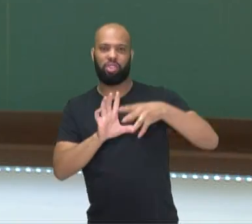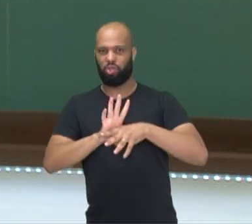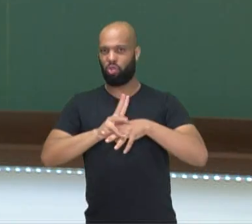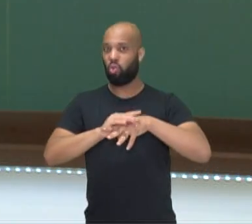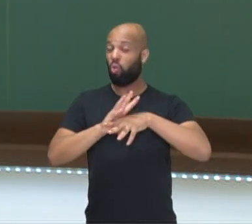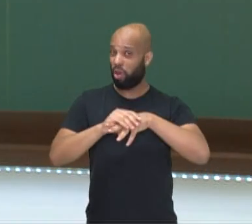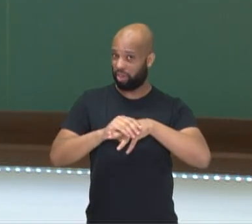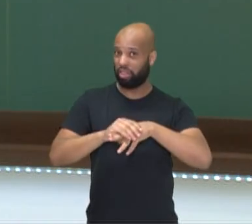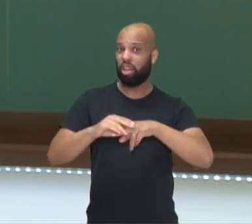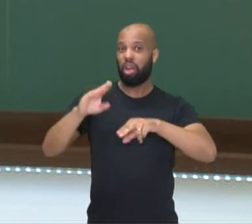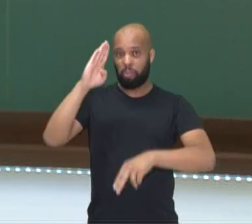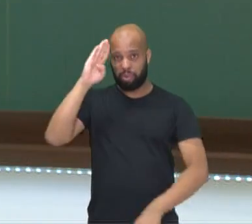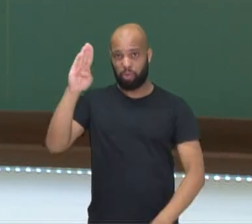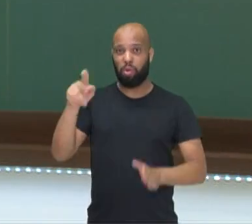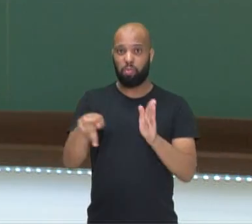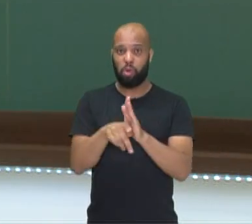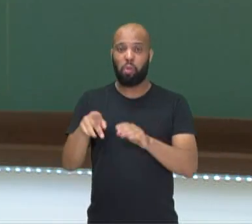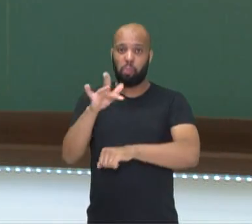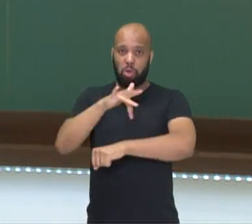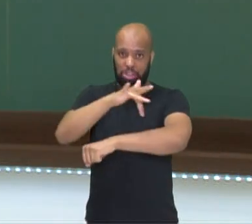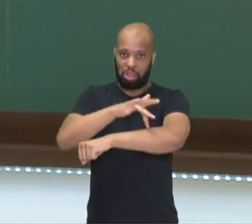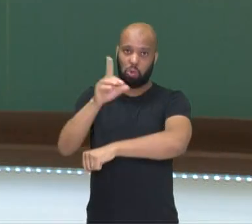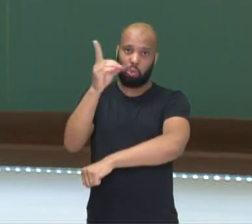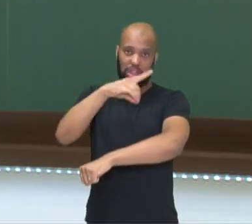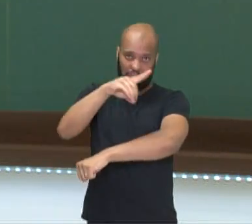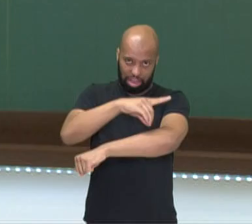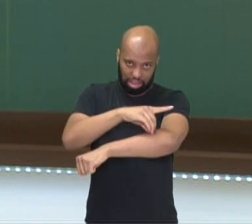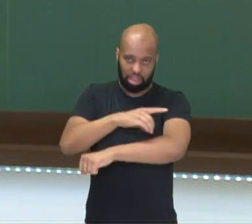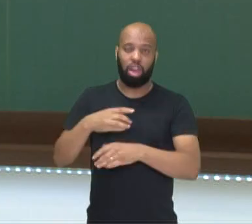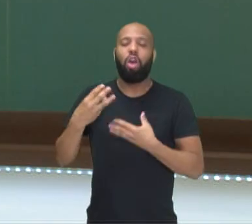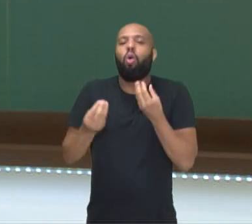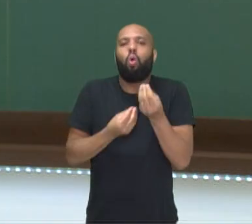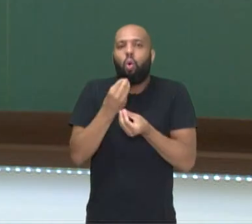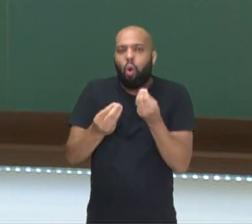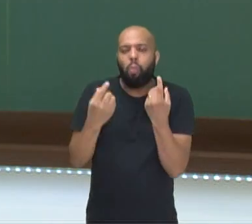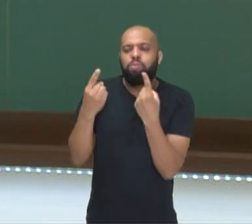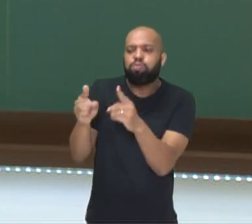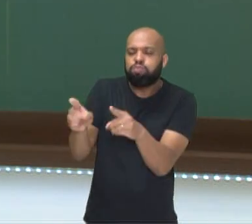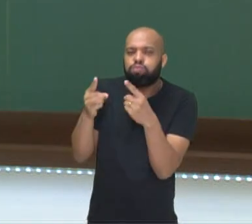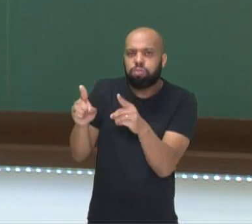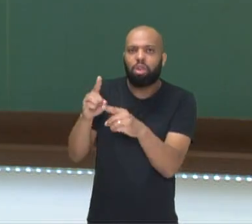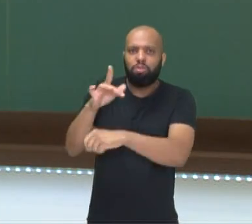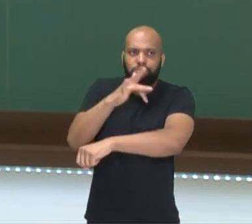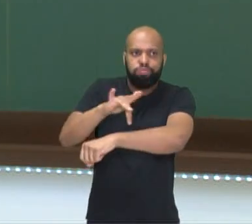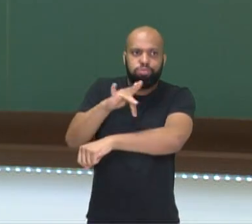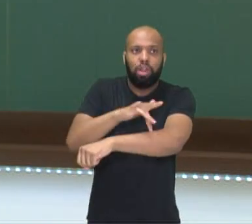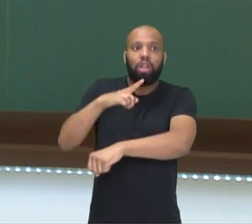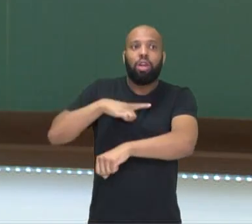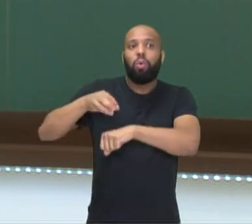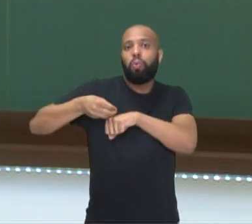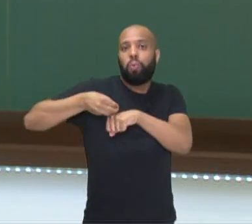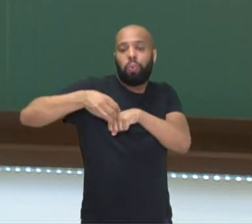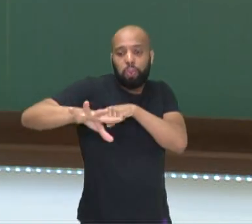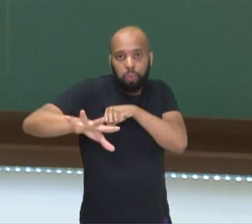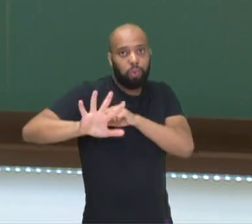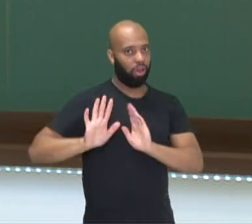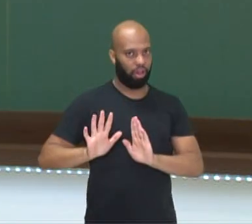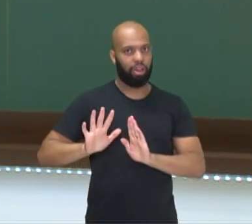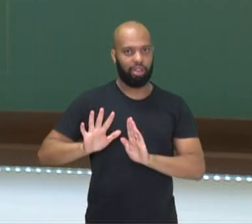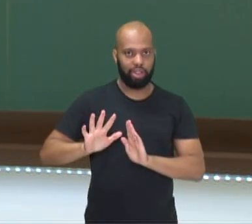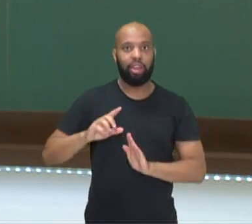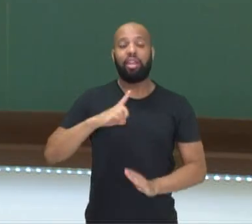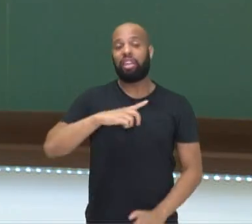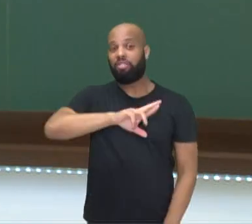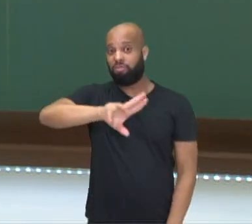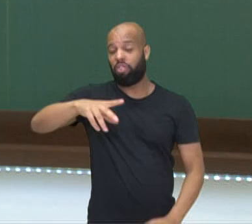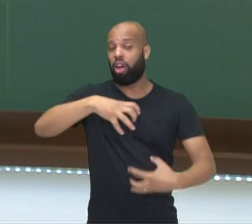vamos combater esse mosquito? Então, aqui a gente tem algumas sugestões para essa resposta, né? Eu tenho